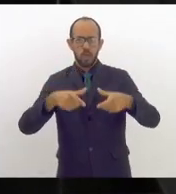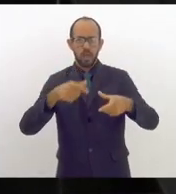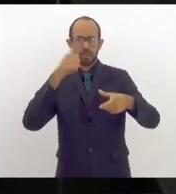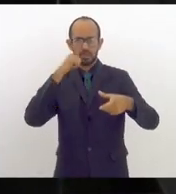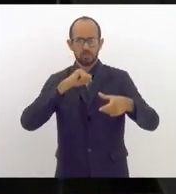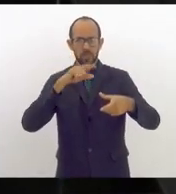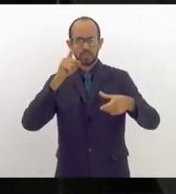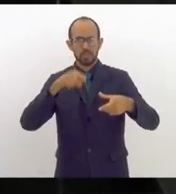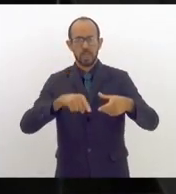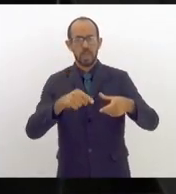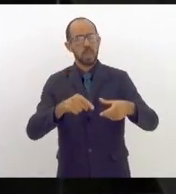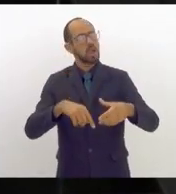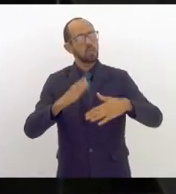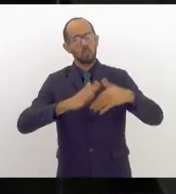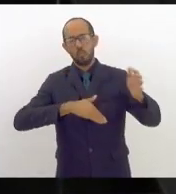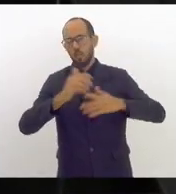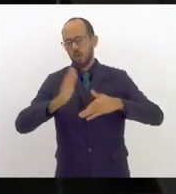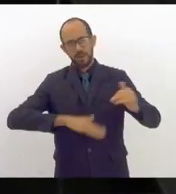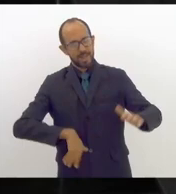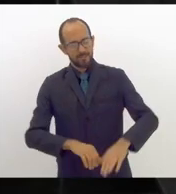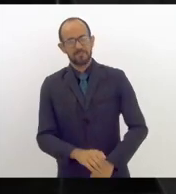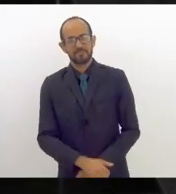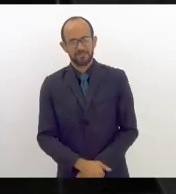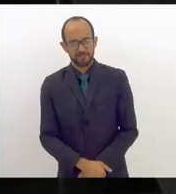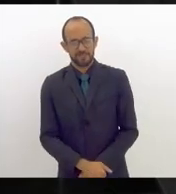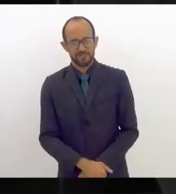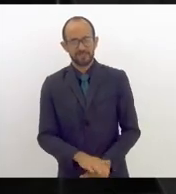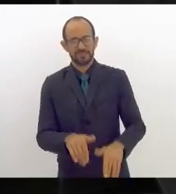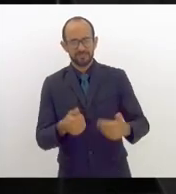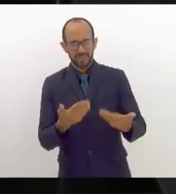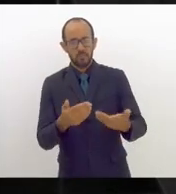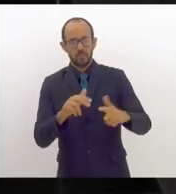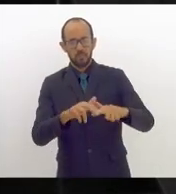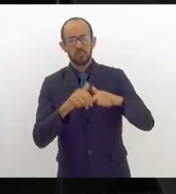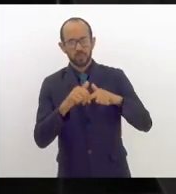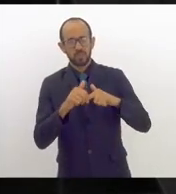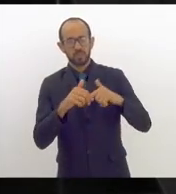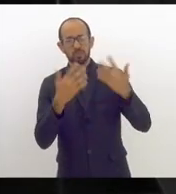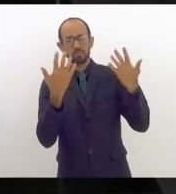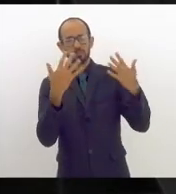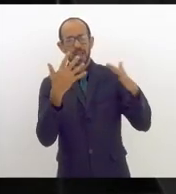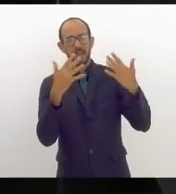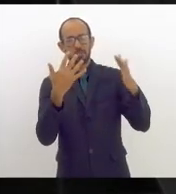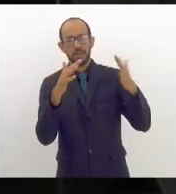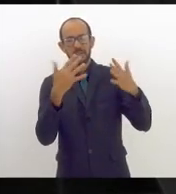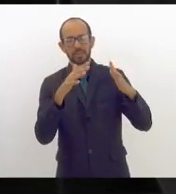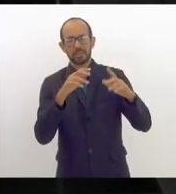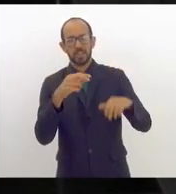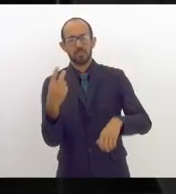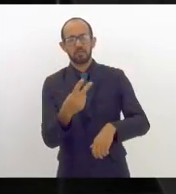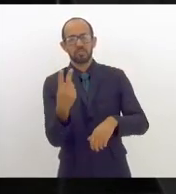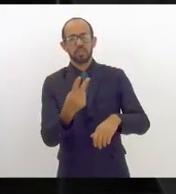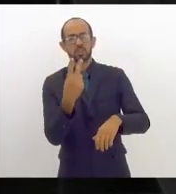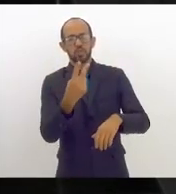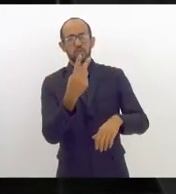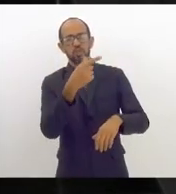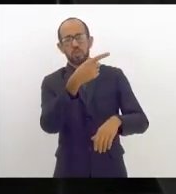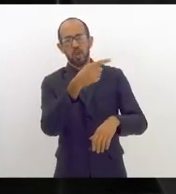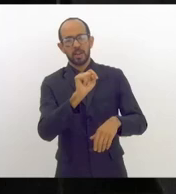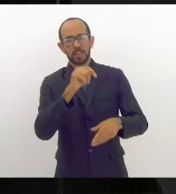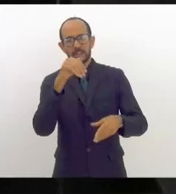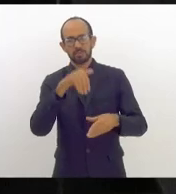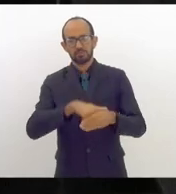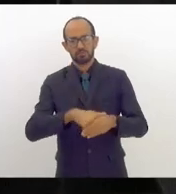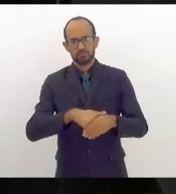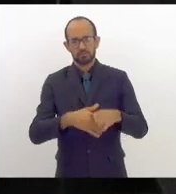onde elas quiserem nesse sentido saudar a Vitória Eleitoral do ponto de vista da